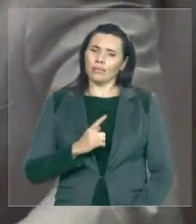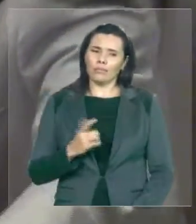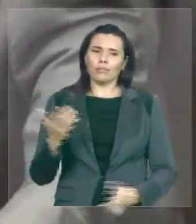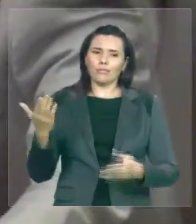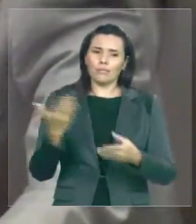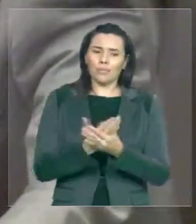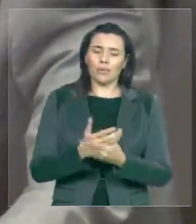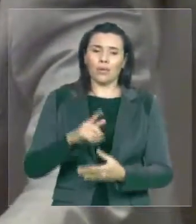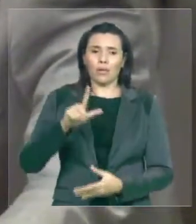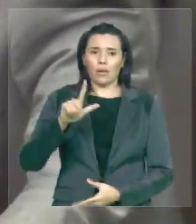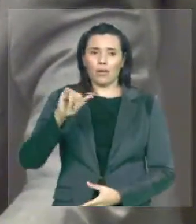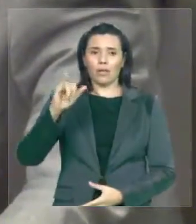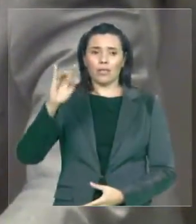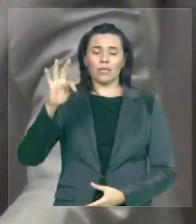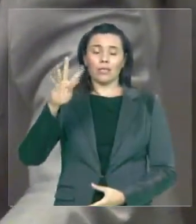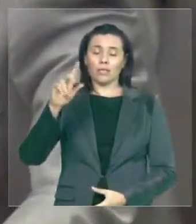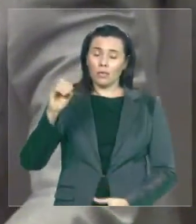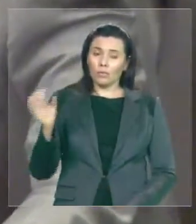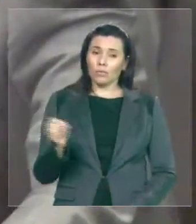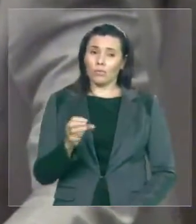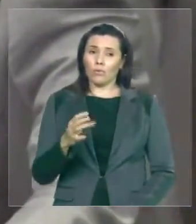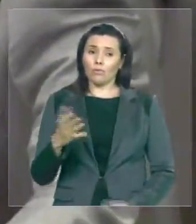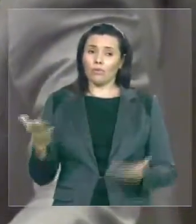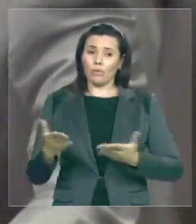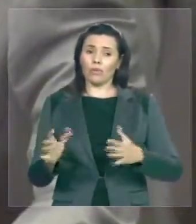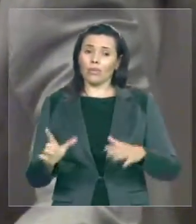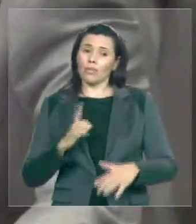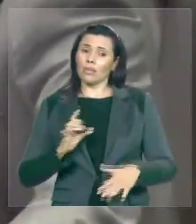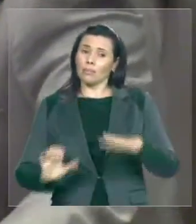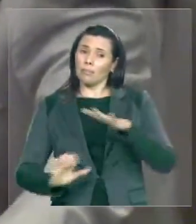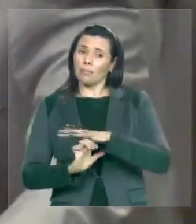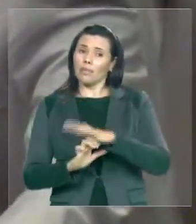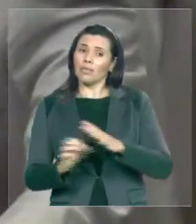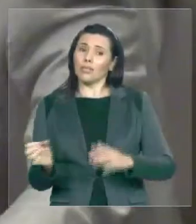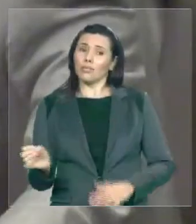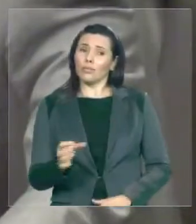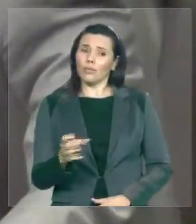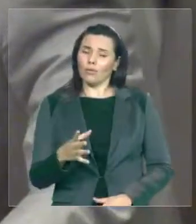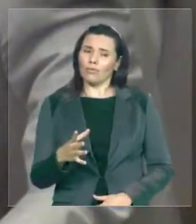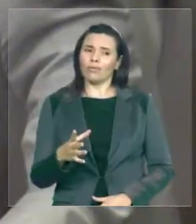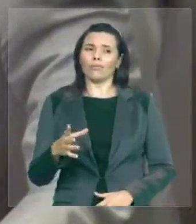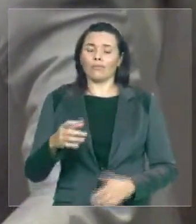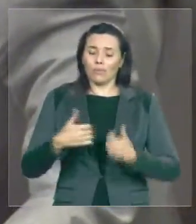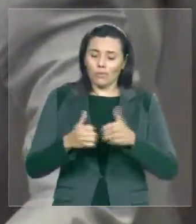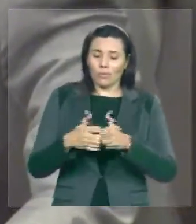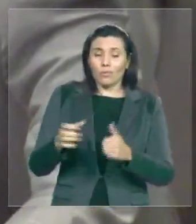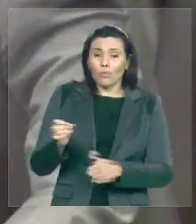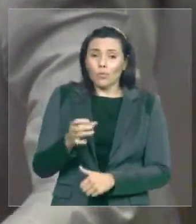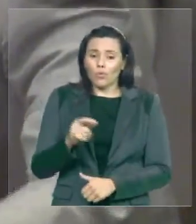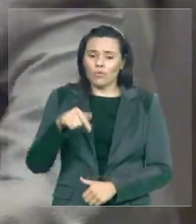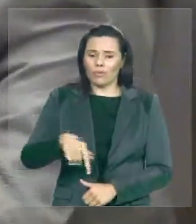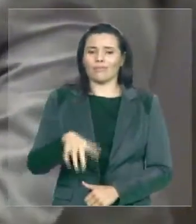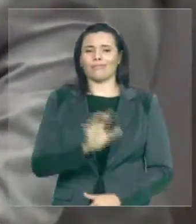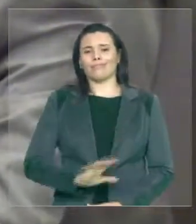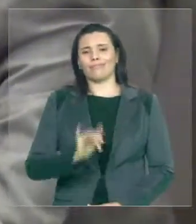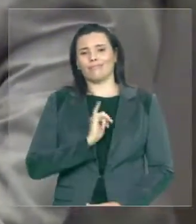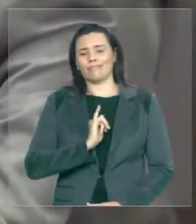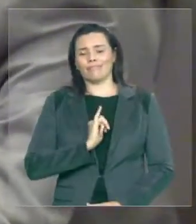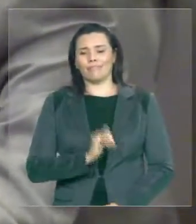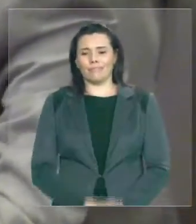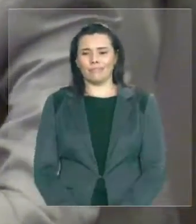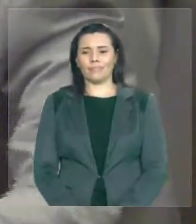resposta importante para a cidade. É preciso ter esta coragem que o prefeito está tendo, e